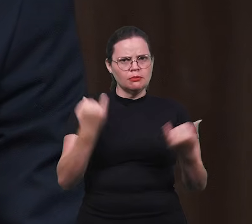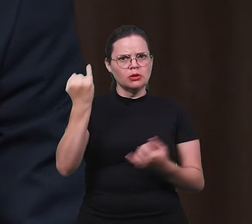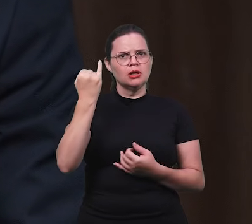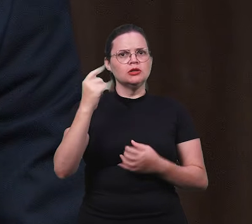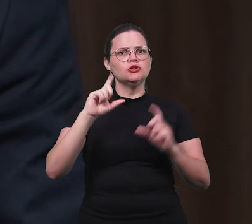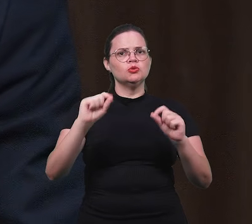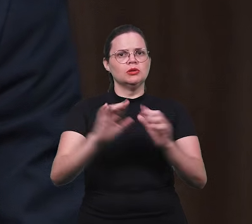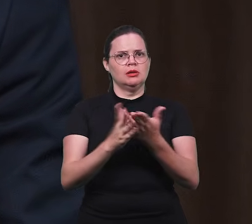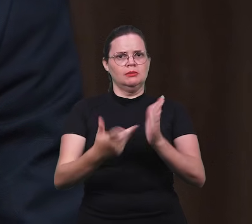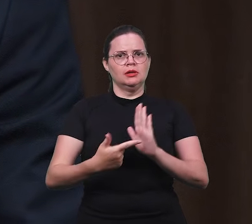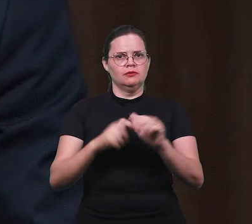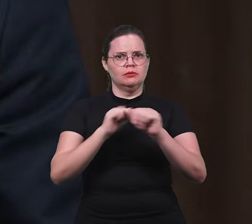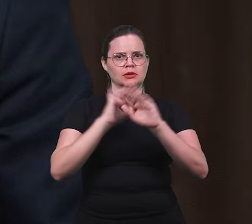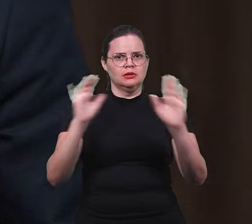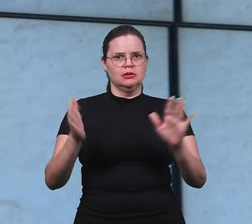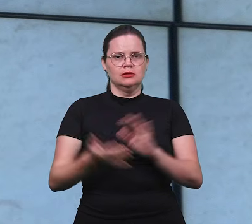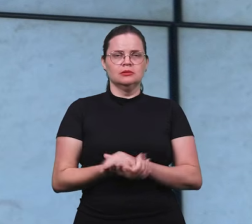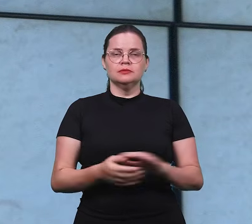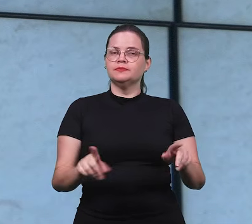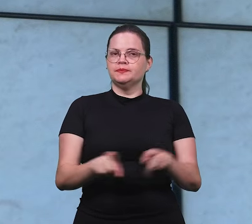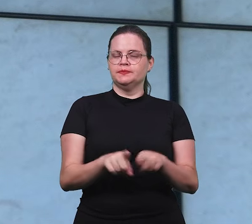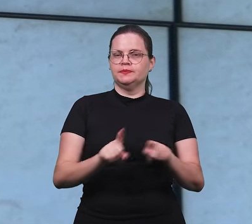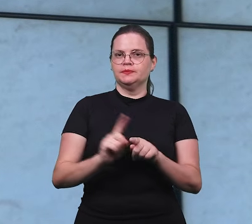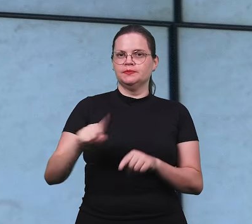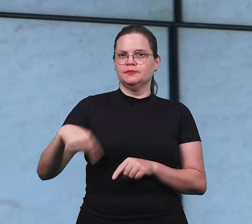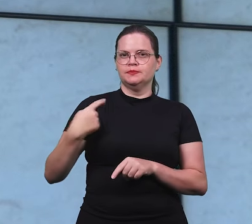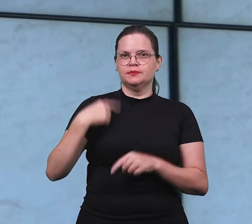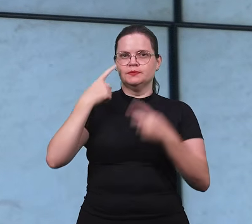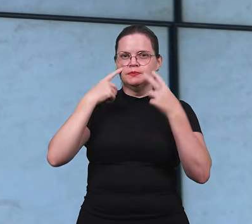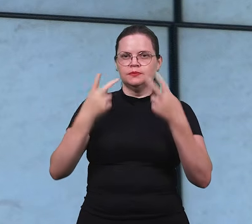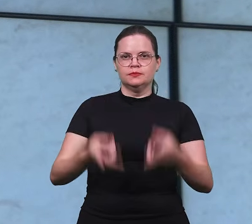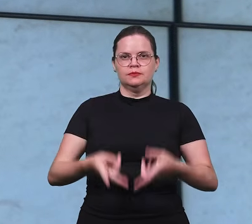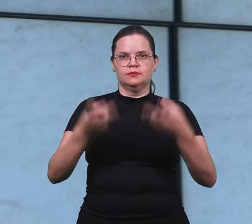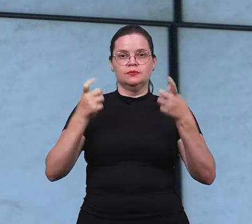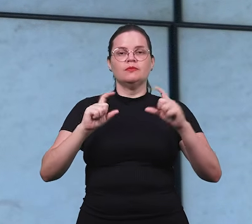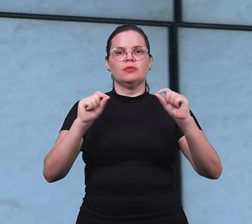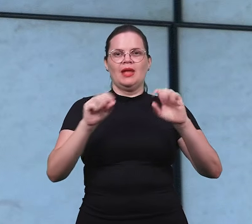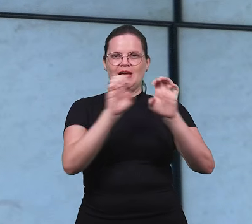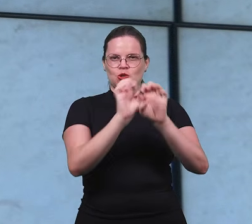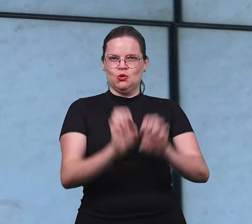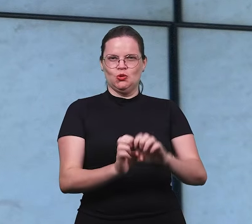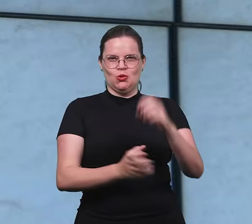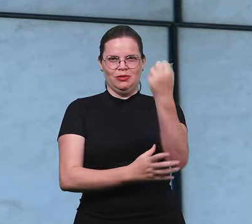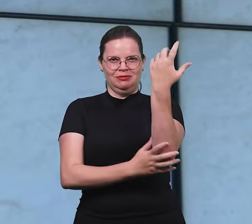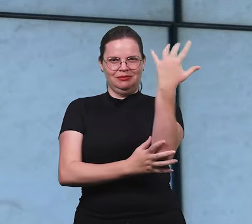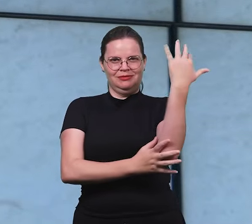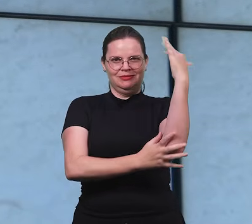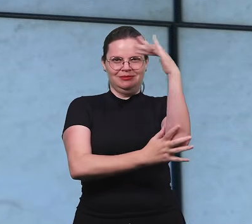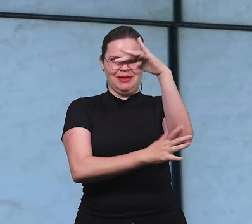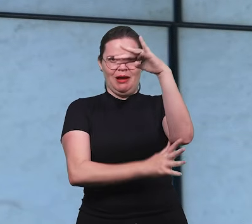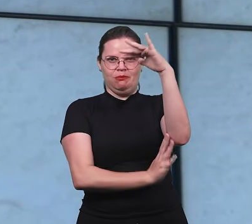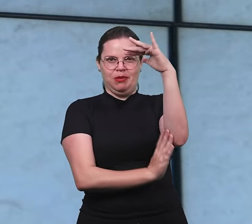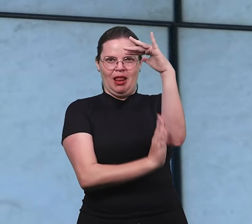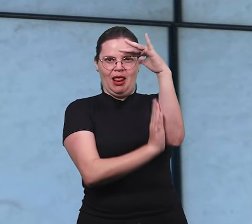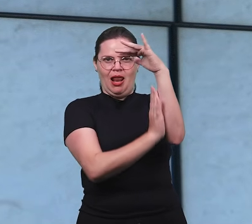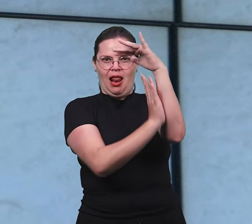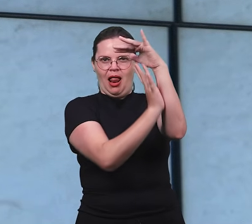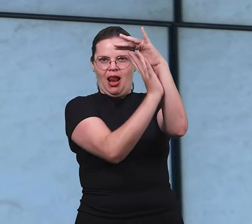está destacando. E observamos assim, que a parreira, né, que é essa estrutura de